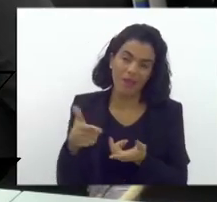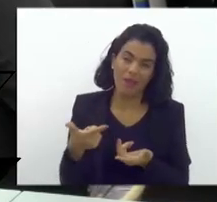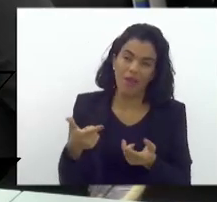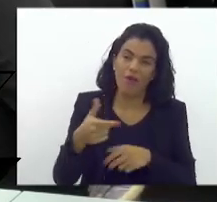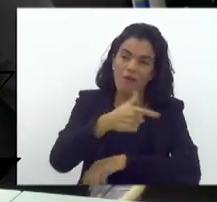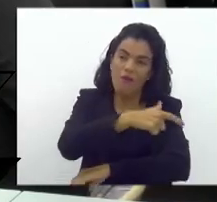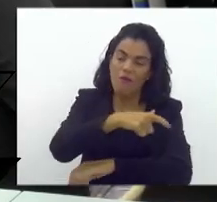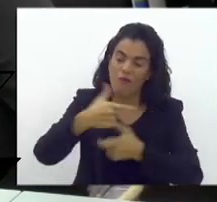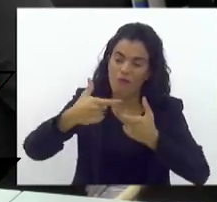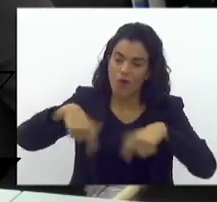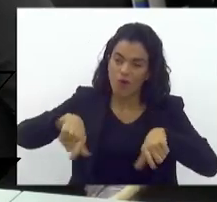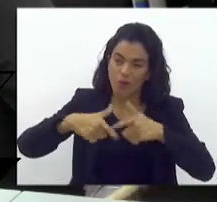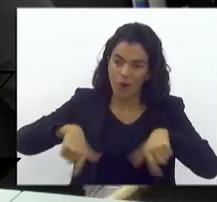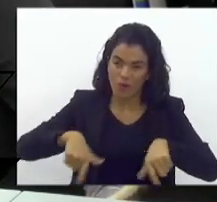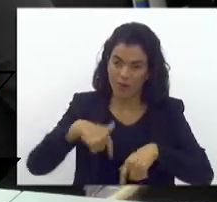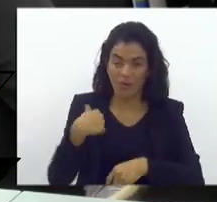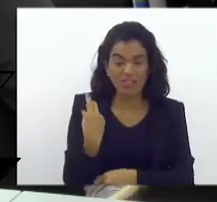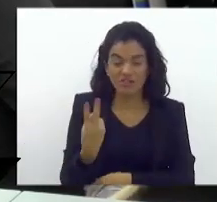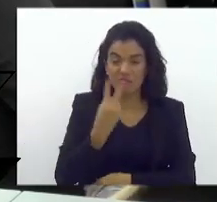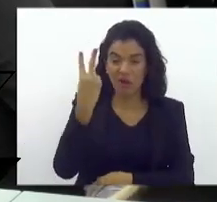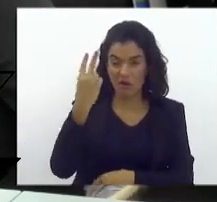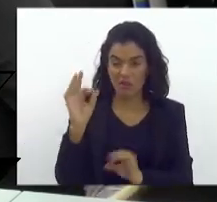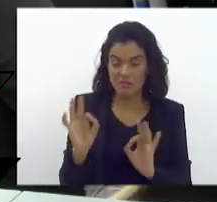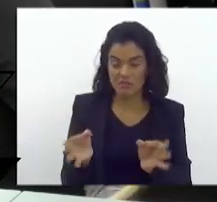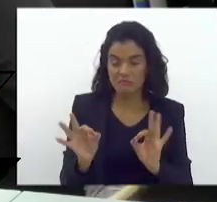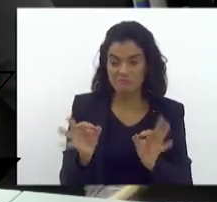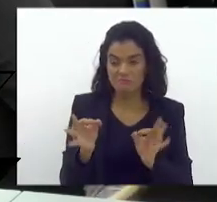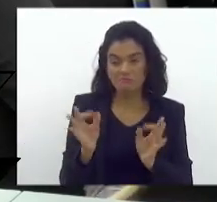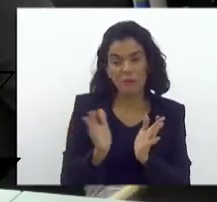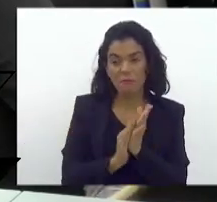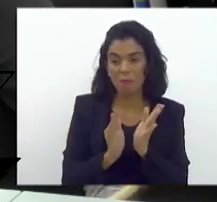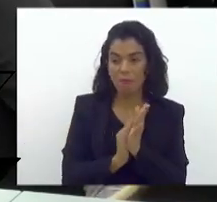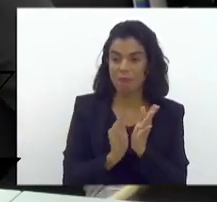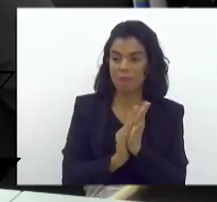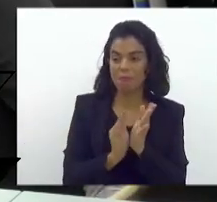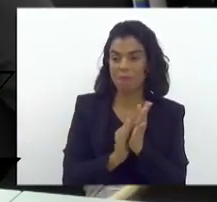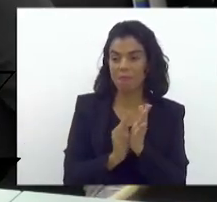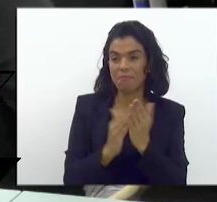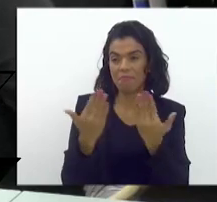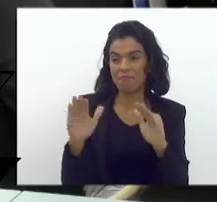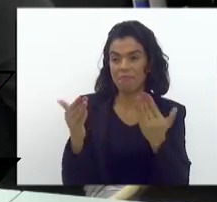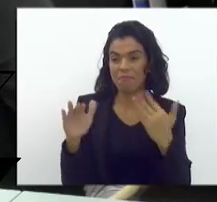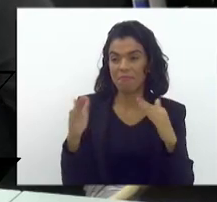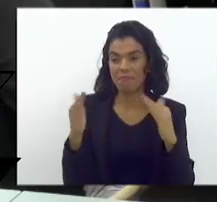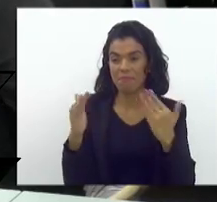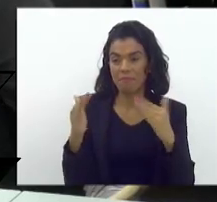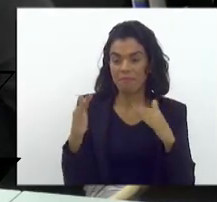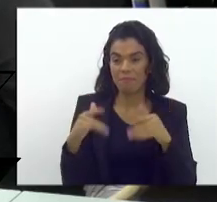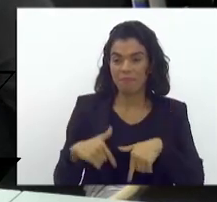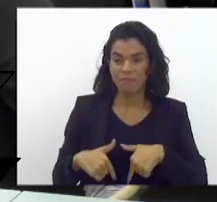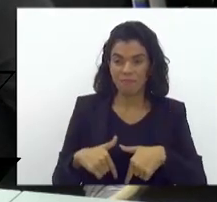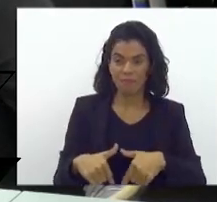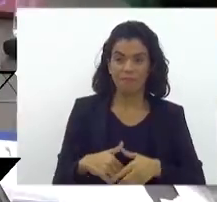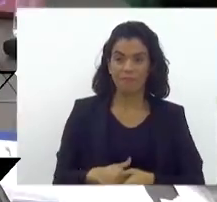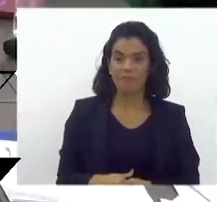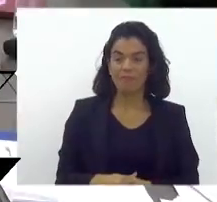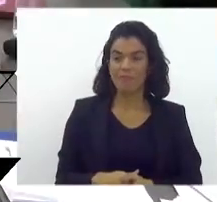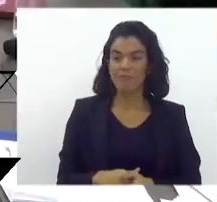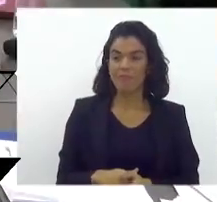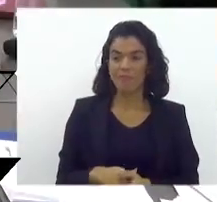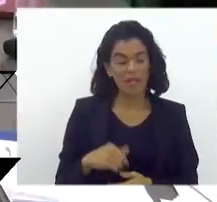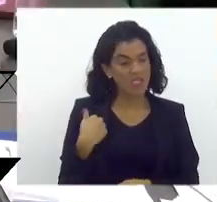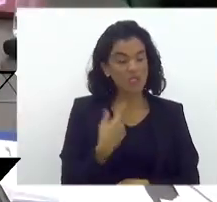gente não valoriza tanto e é fundamental a gente valorizar. Então, eu gostaria de parabenizar a Vossa Excelência pela iniciativa. Presidente. Obrigado. E que